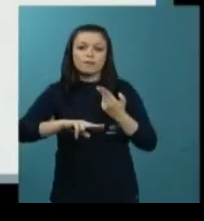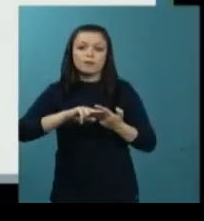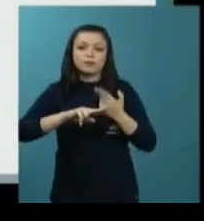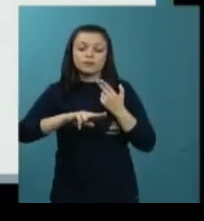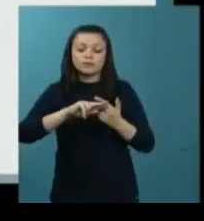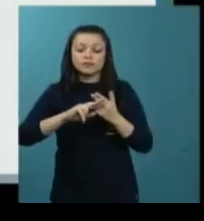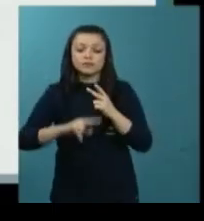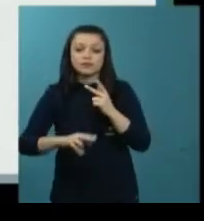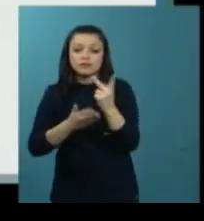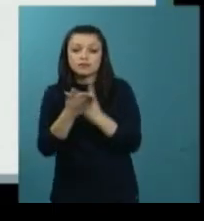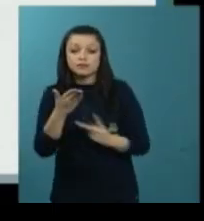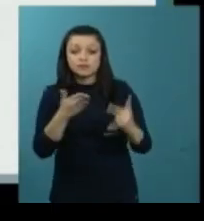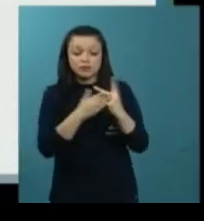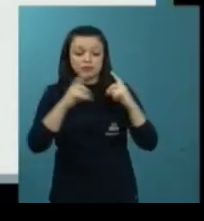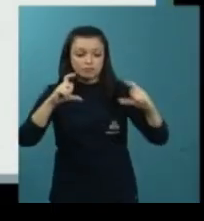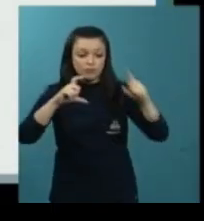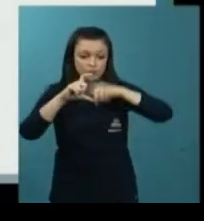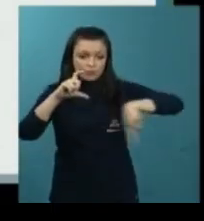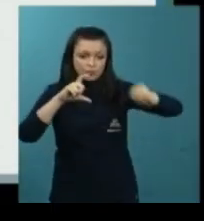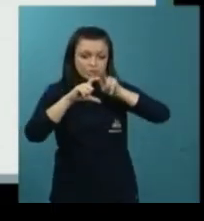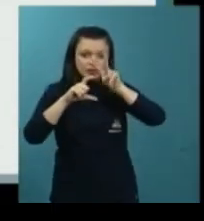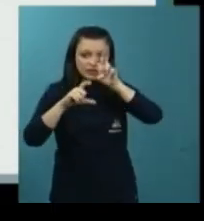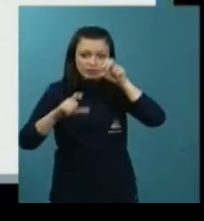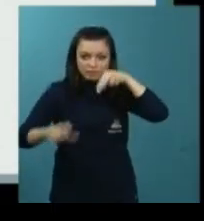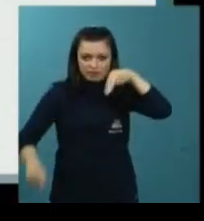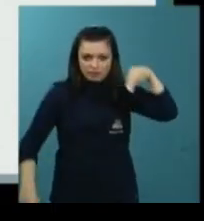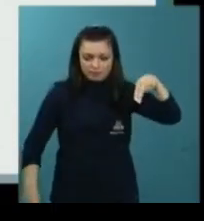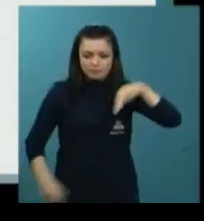utilizando-se o diagrama de Venn?